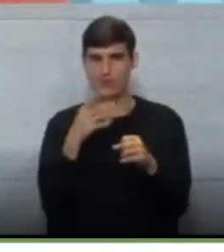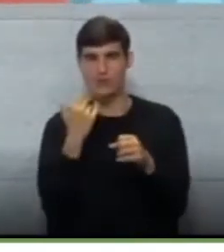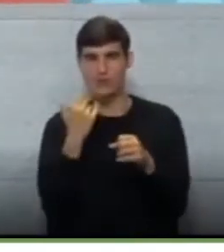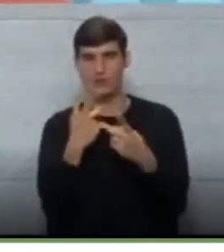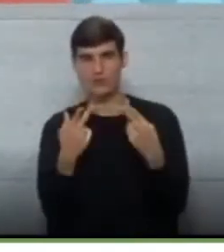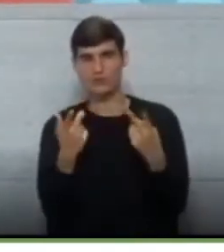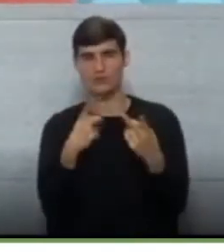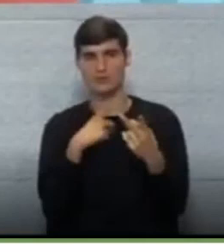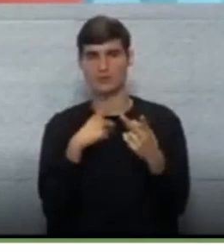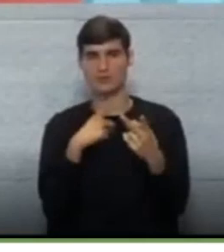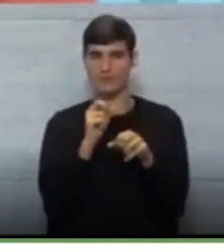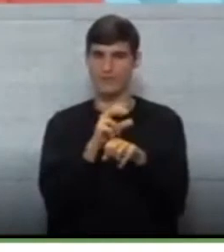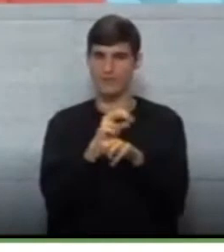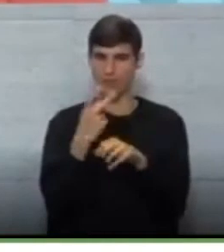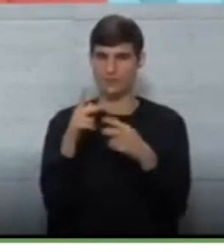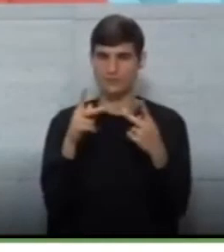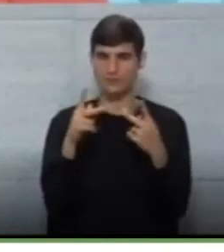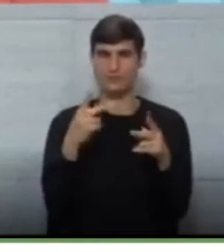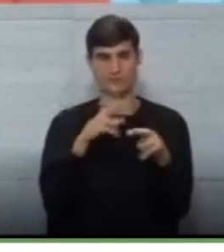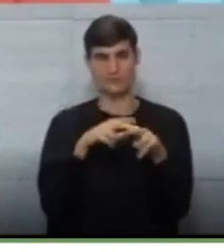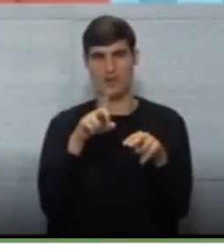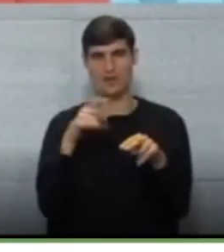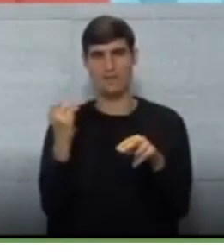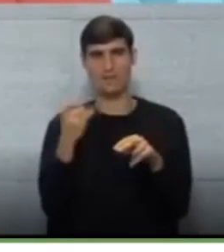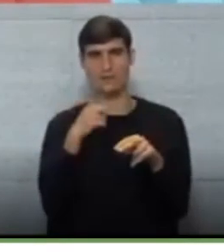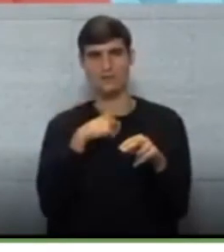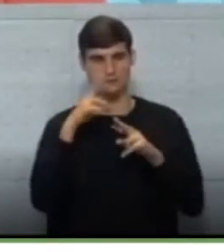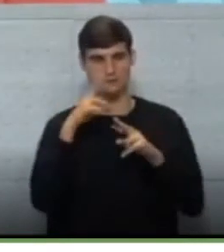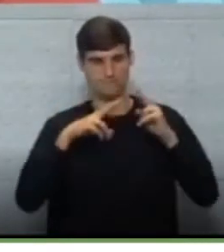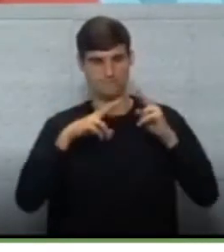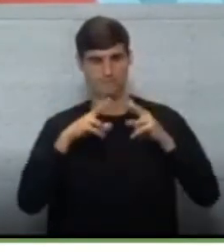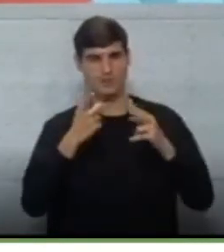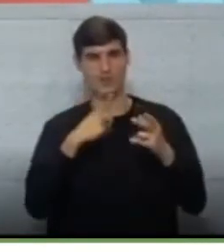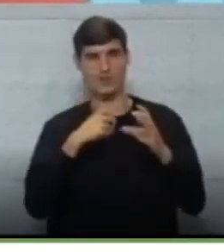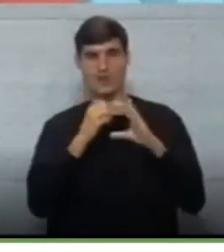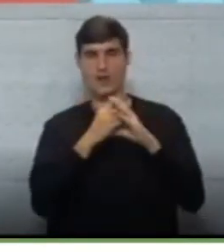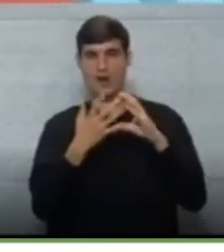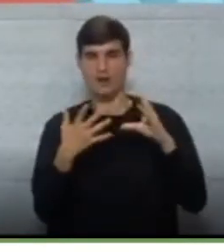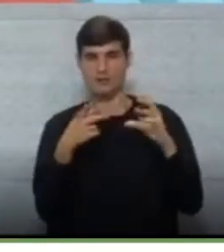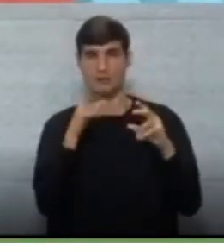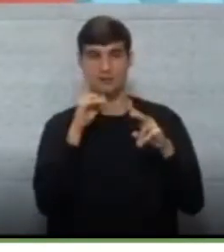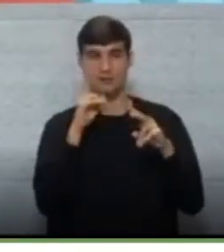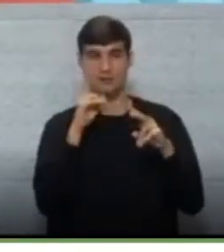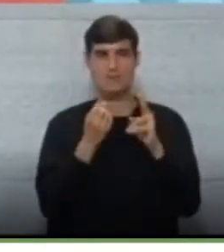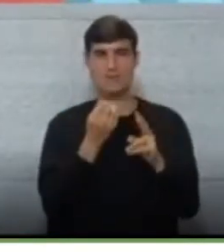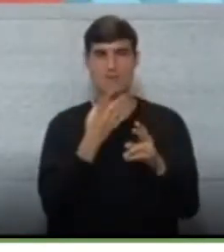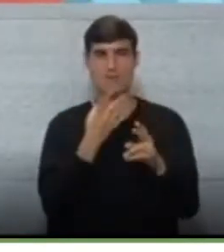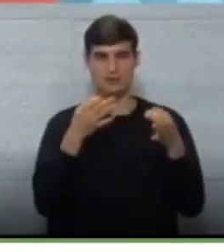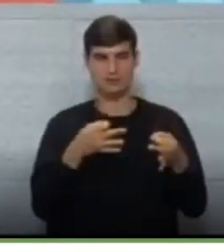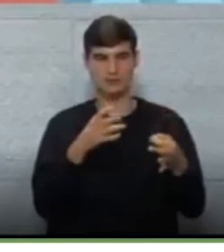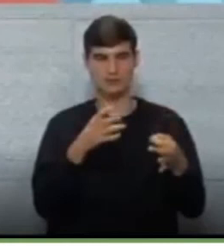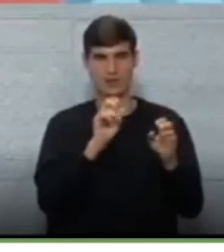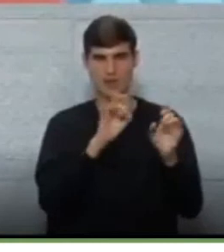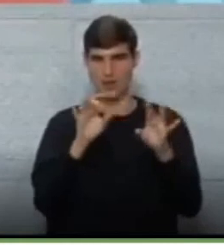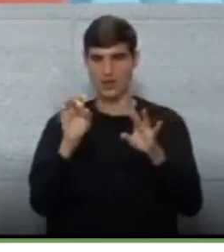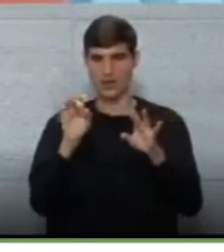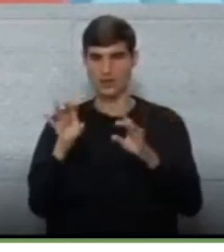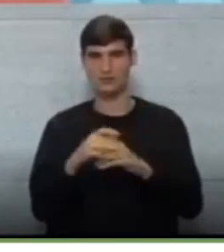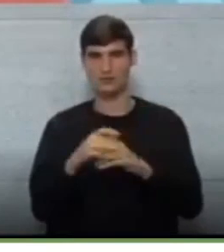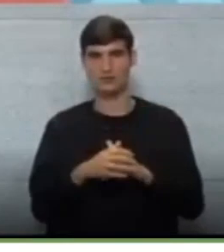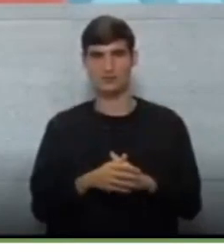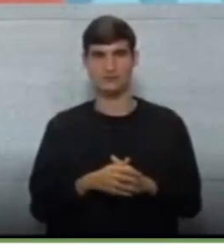Então é importante ter essas avaliações, ter essas características para identificar bem cada um desses compostos,